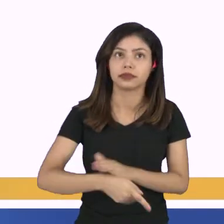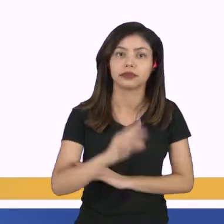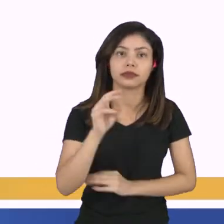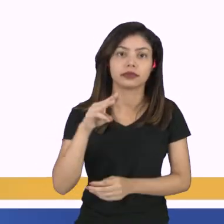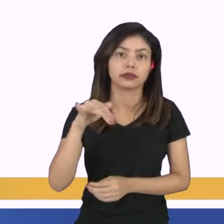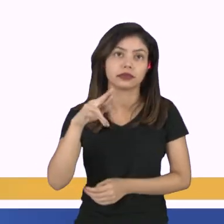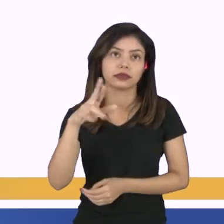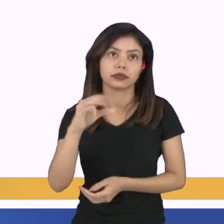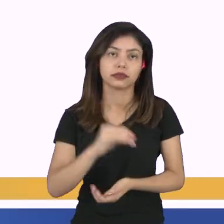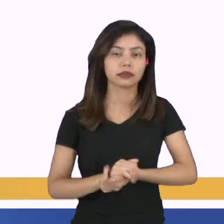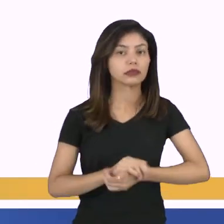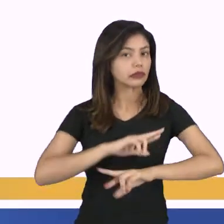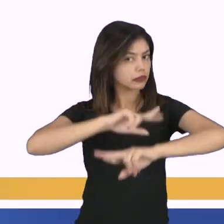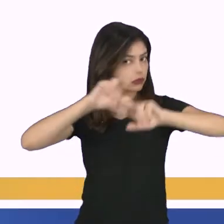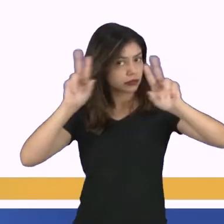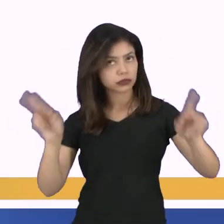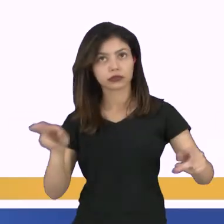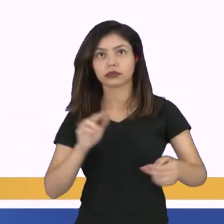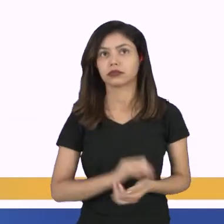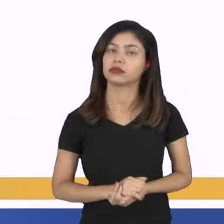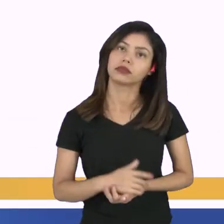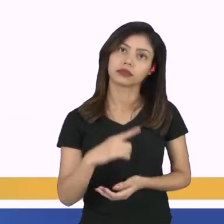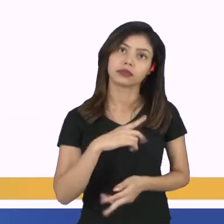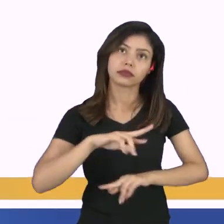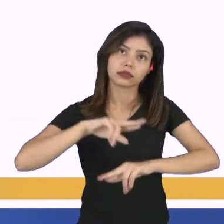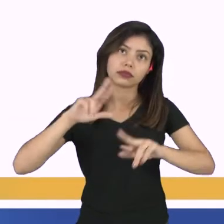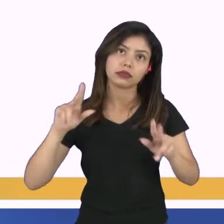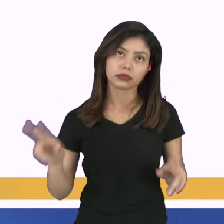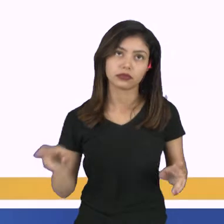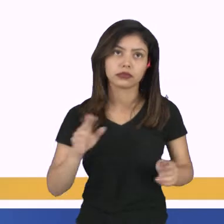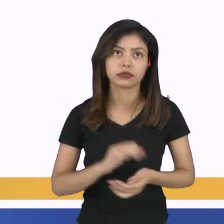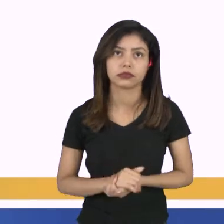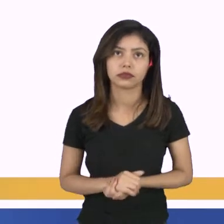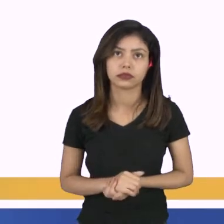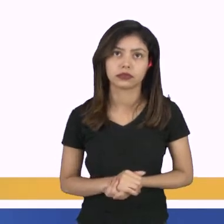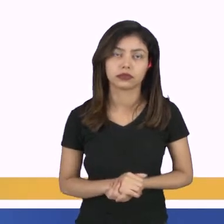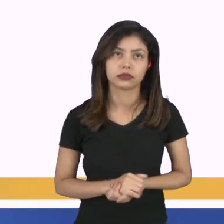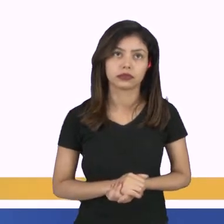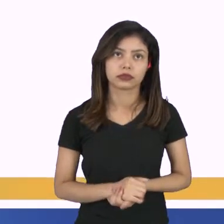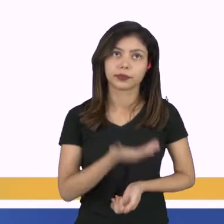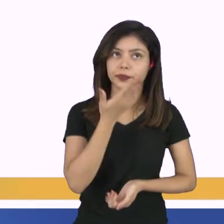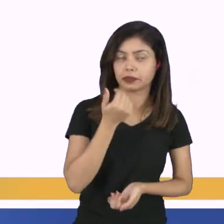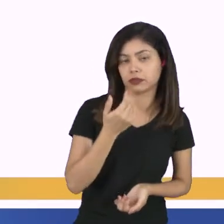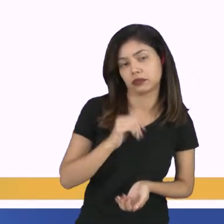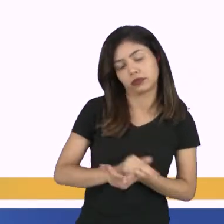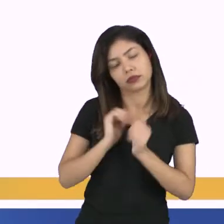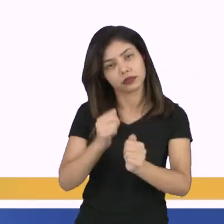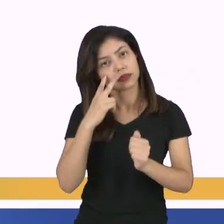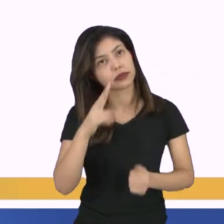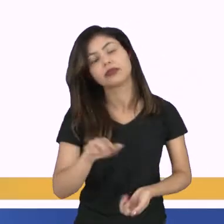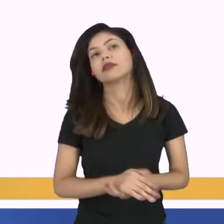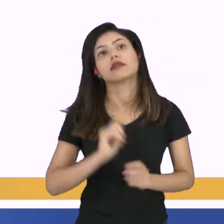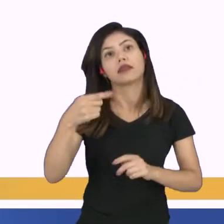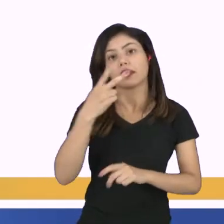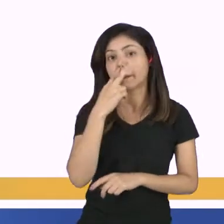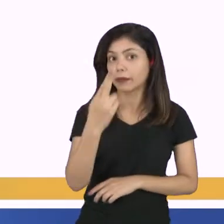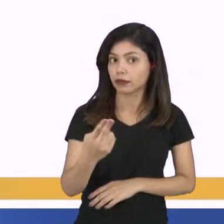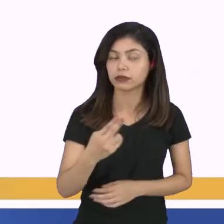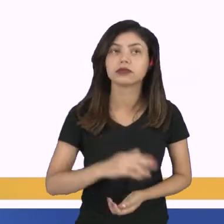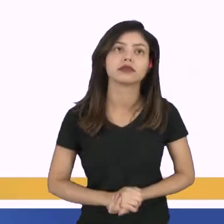é milho. Enfim, temos vários alimentos que vocês podem ver que não é aquilo que